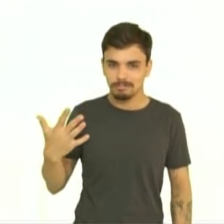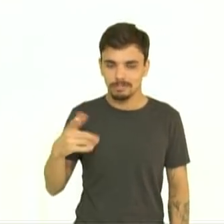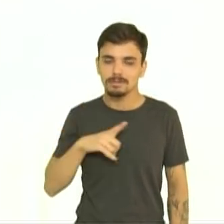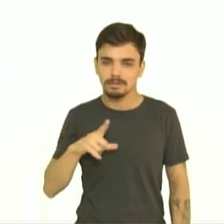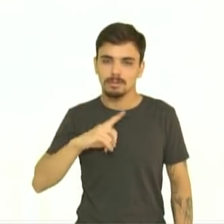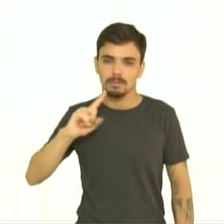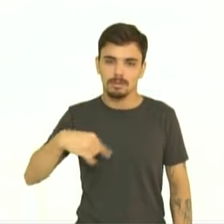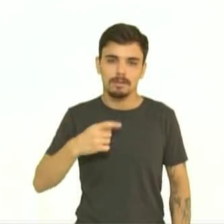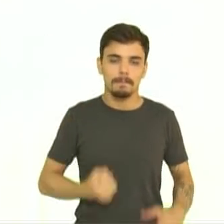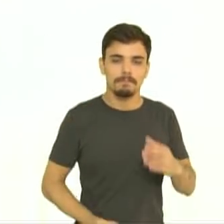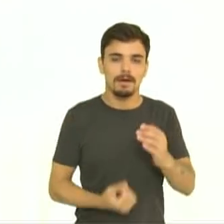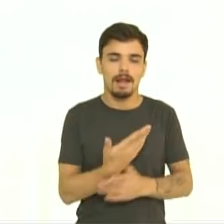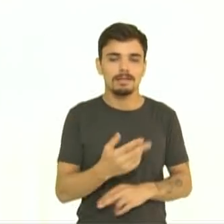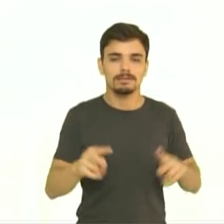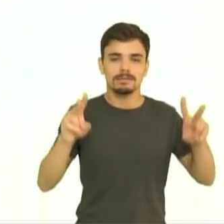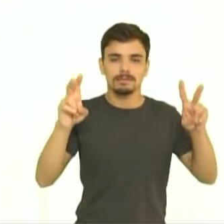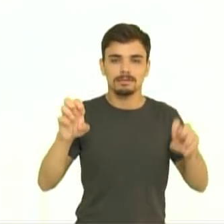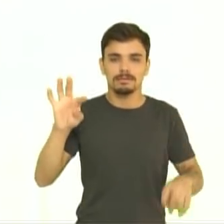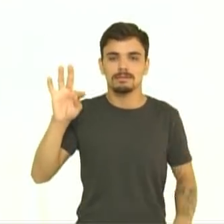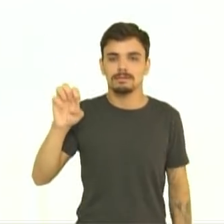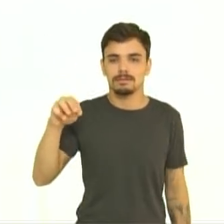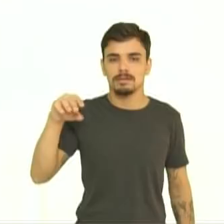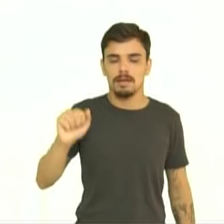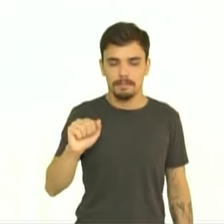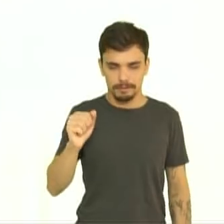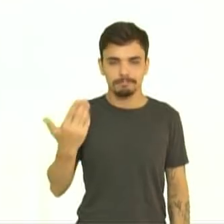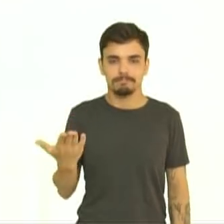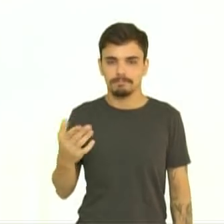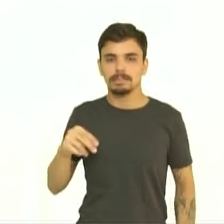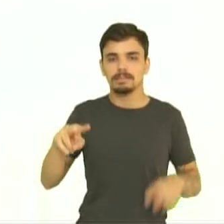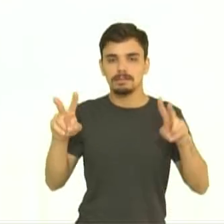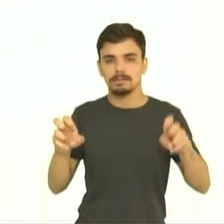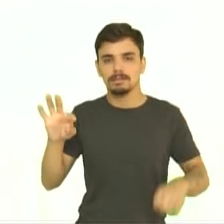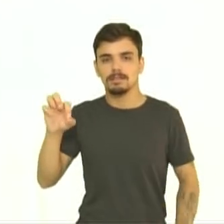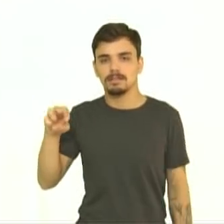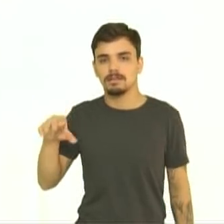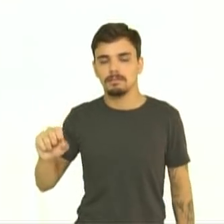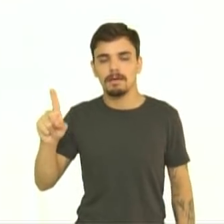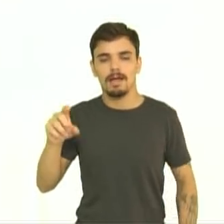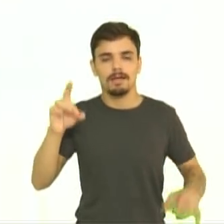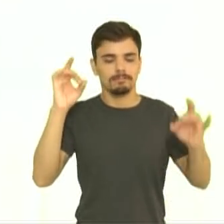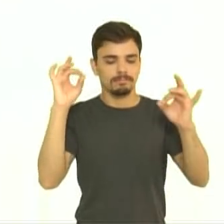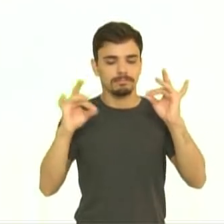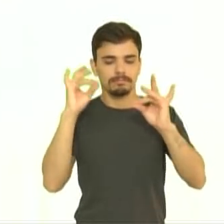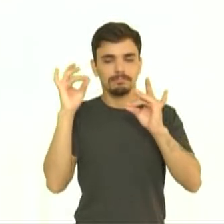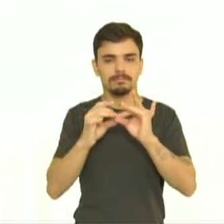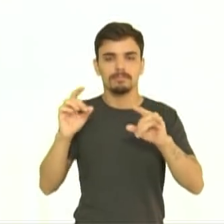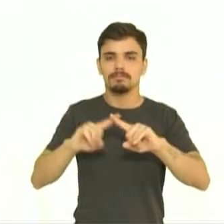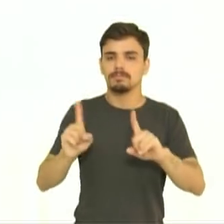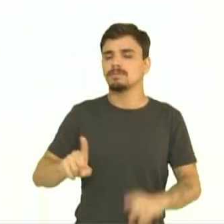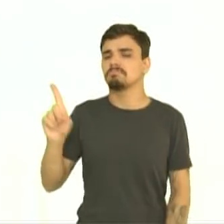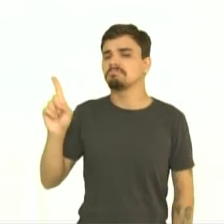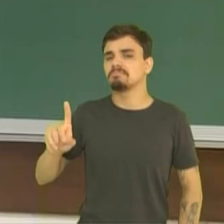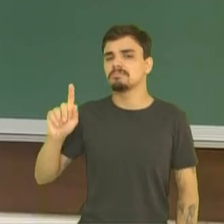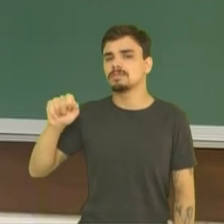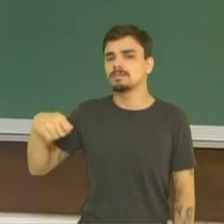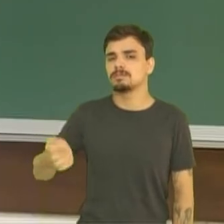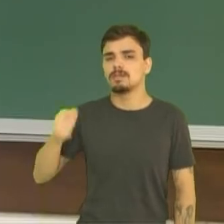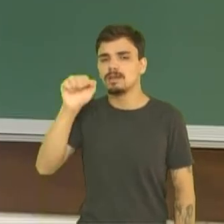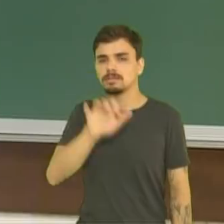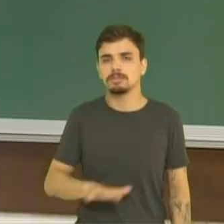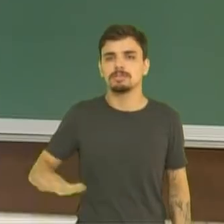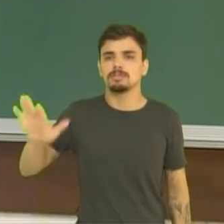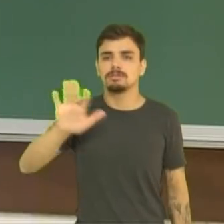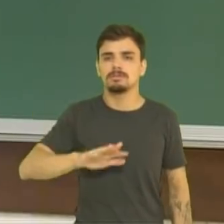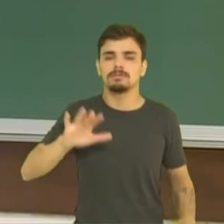surgem os temas, é que aparecem os temas, que os temas são mais específicos. Aqui é um assunto porque é geral, o assunto